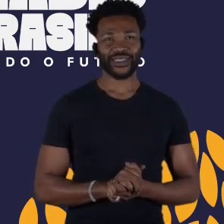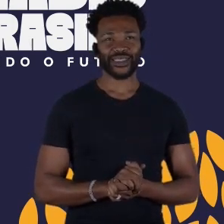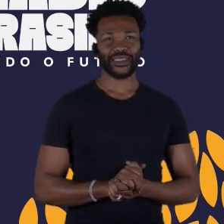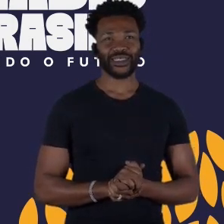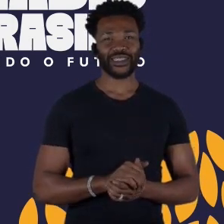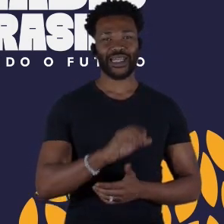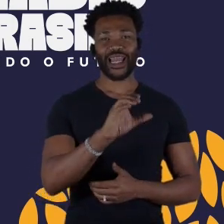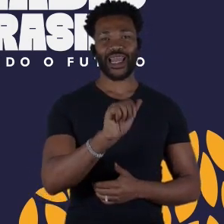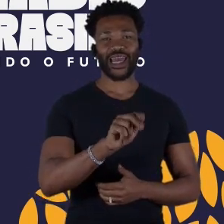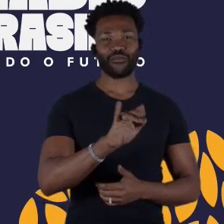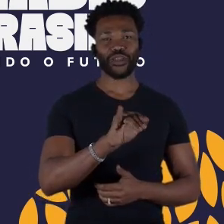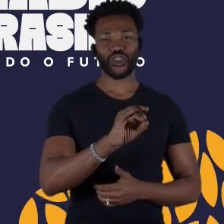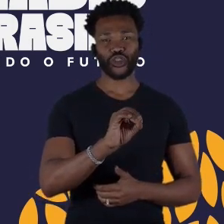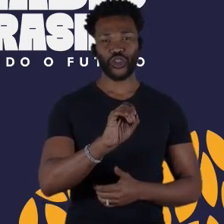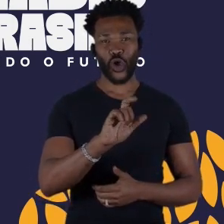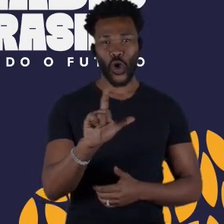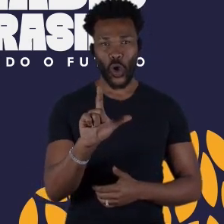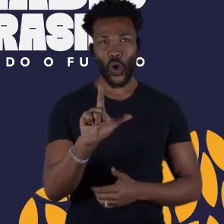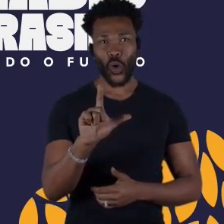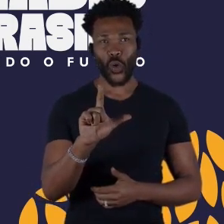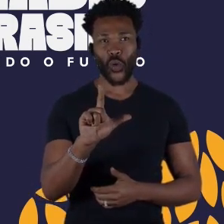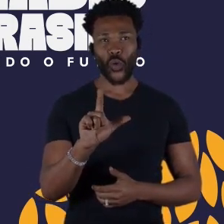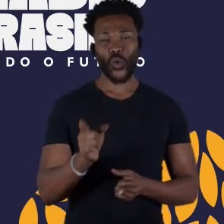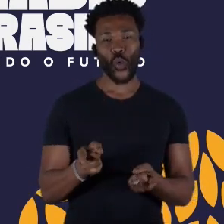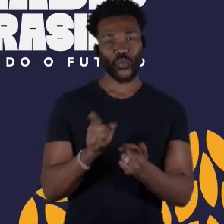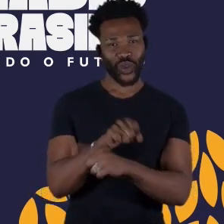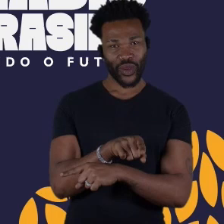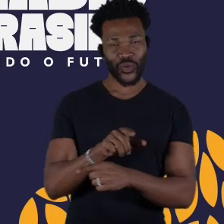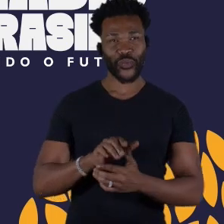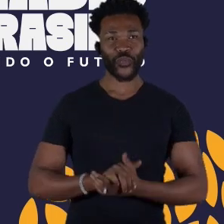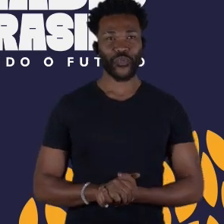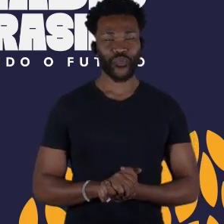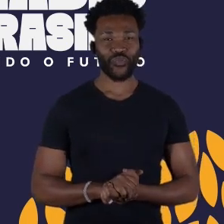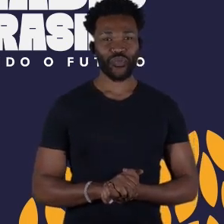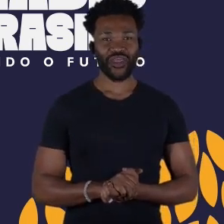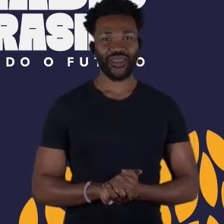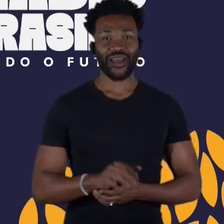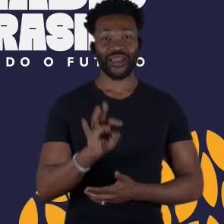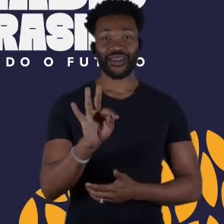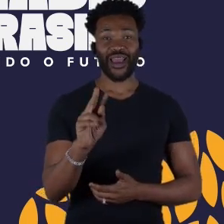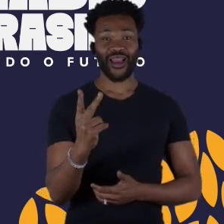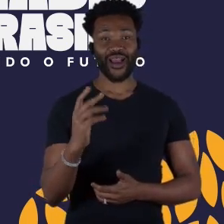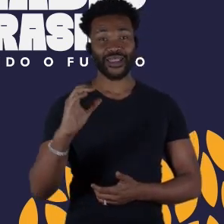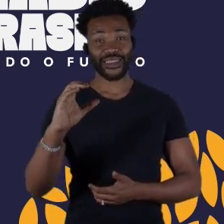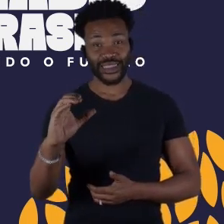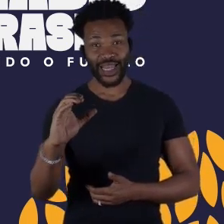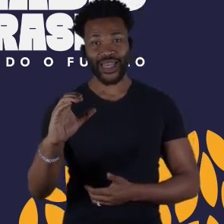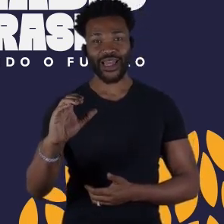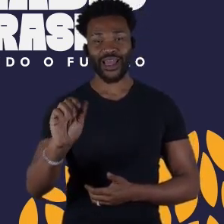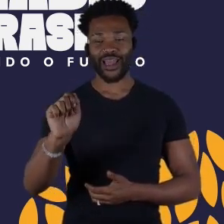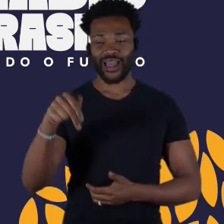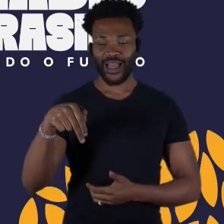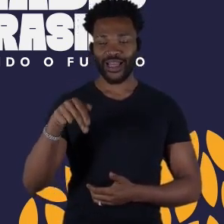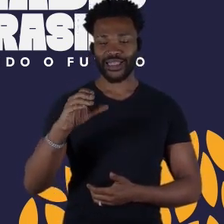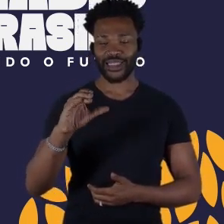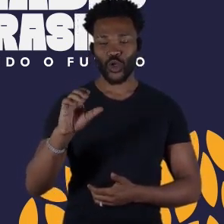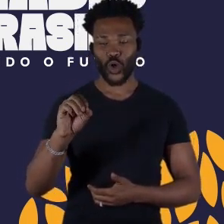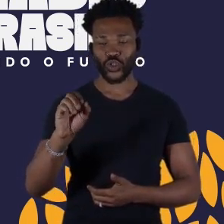Canabidiol, não, é anorecigênico. THC é